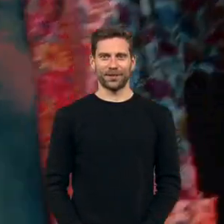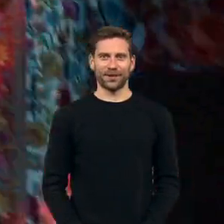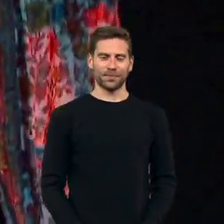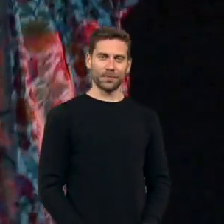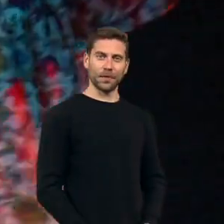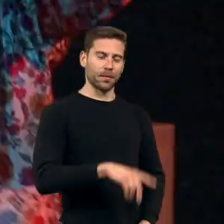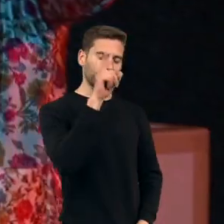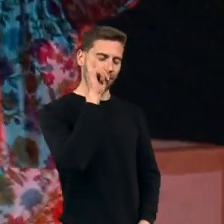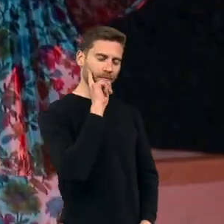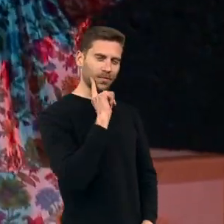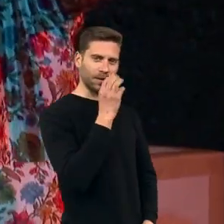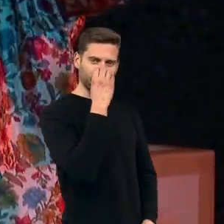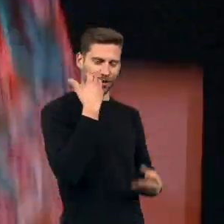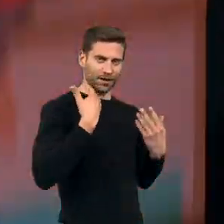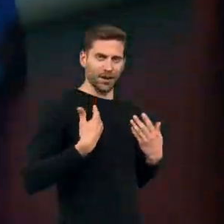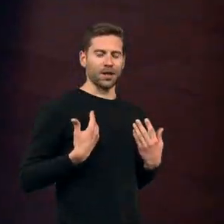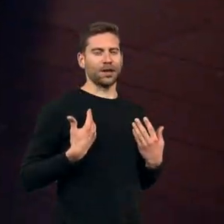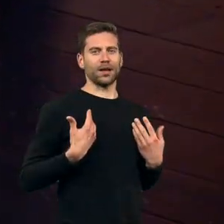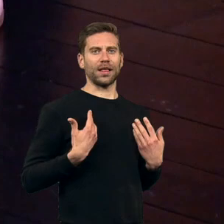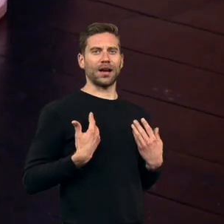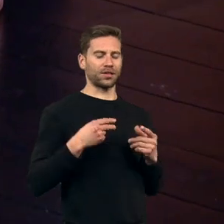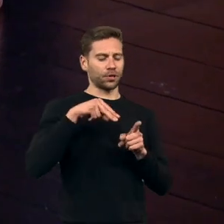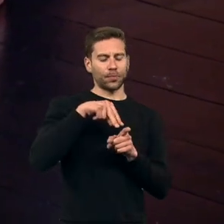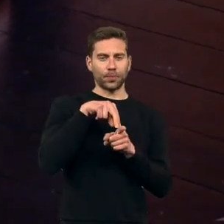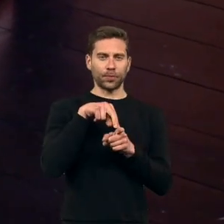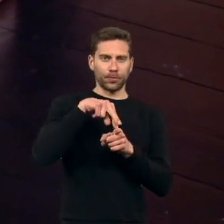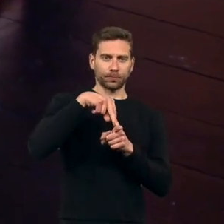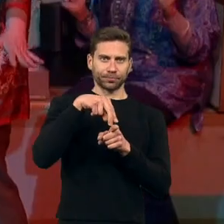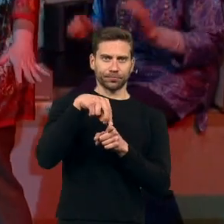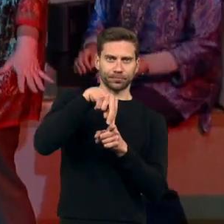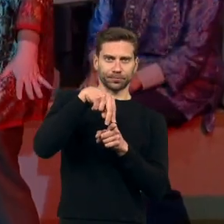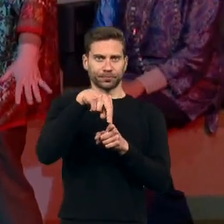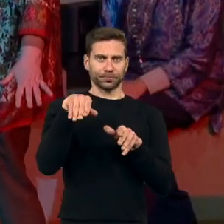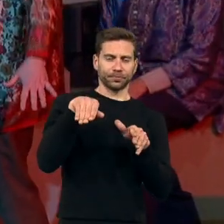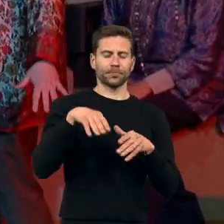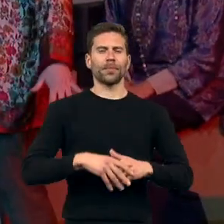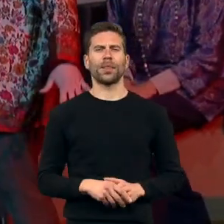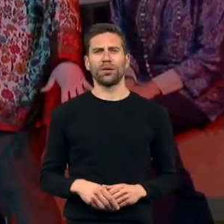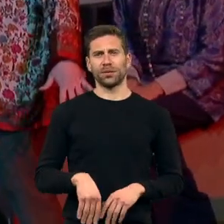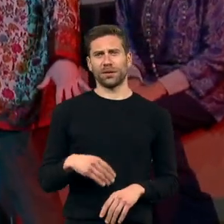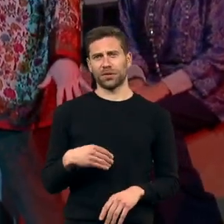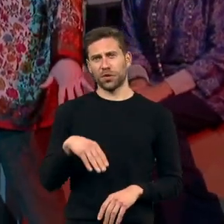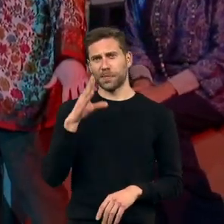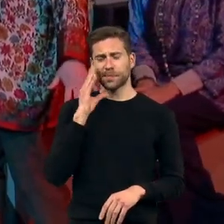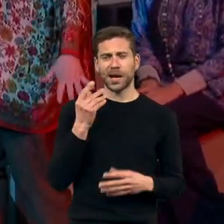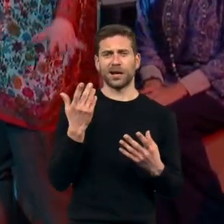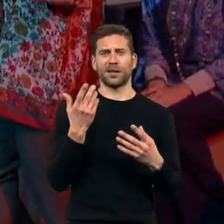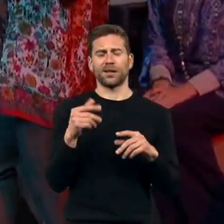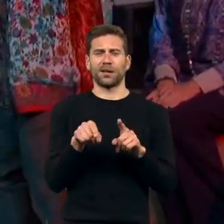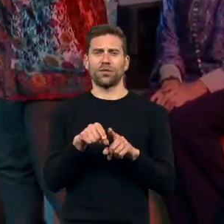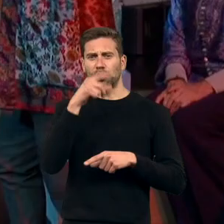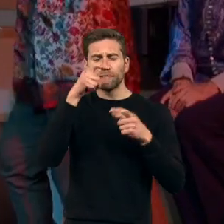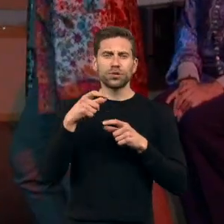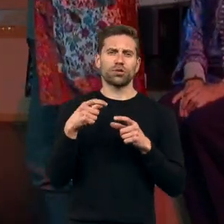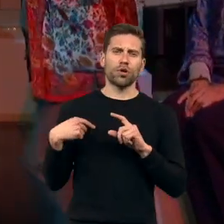Madalena, é equilibrista! A sensação que tenho é que as pessoas que são extremamente